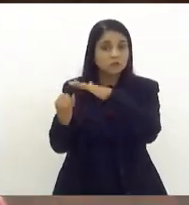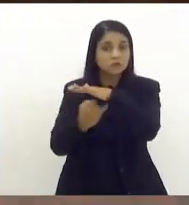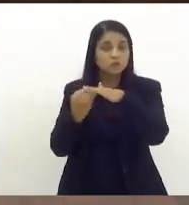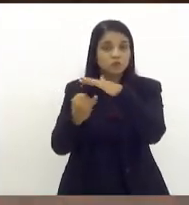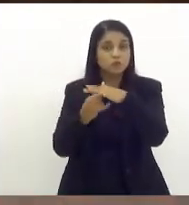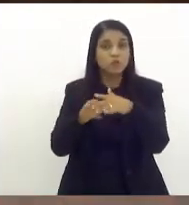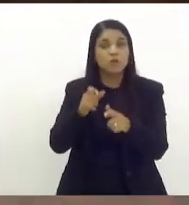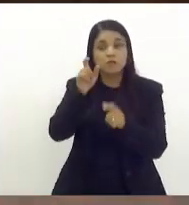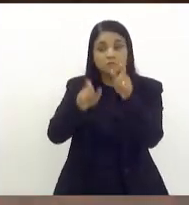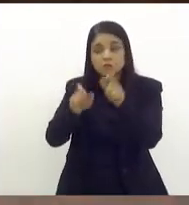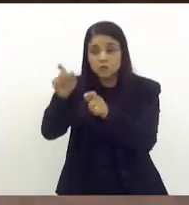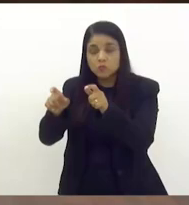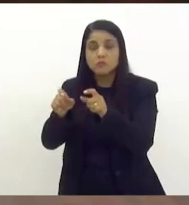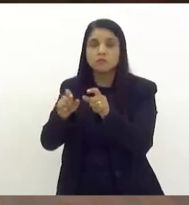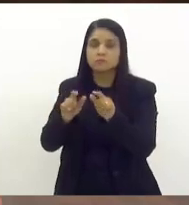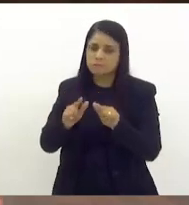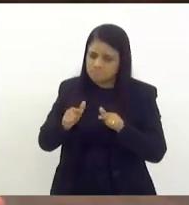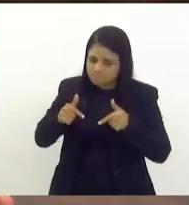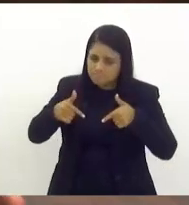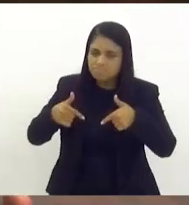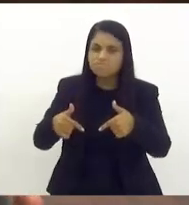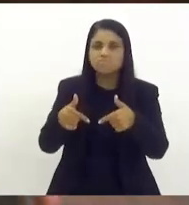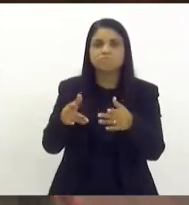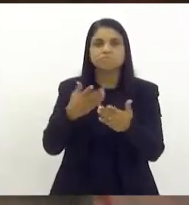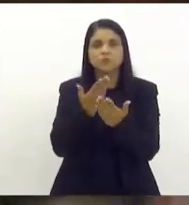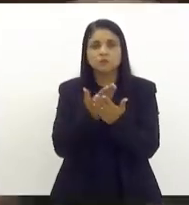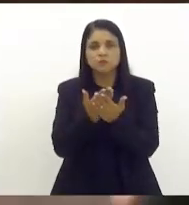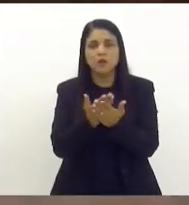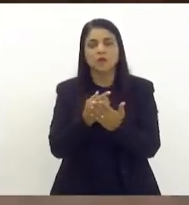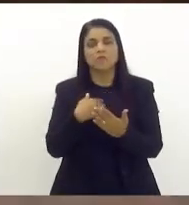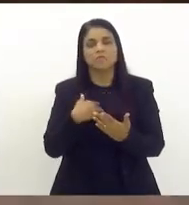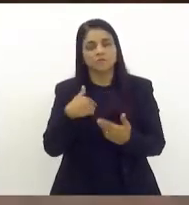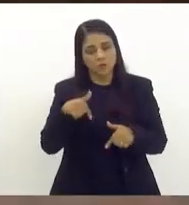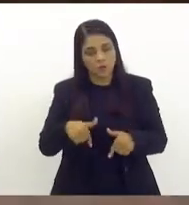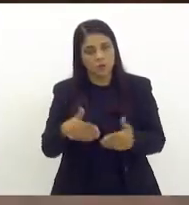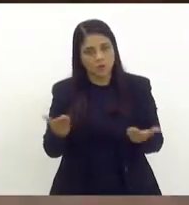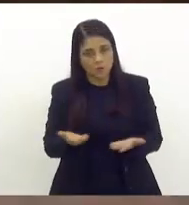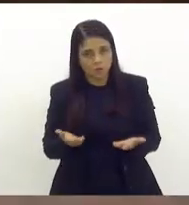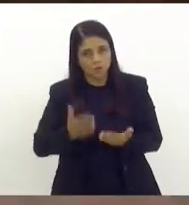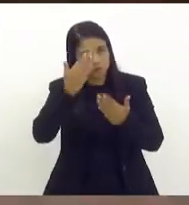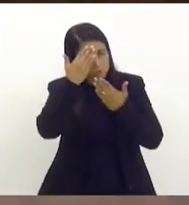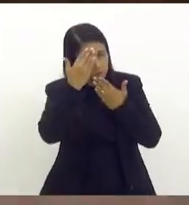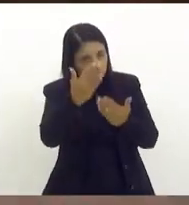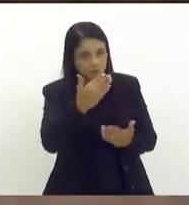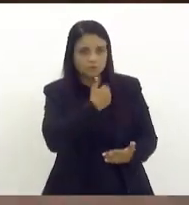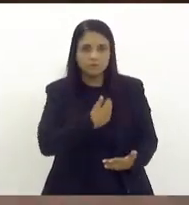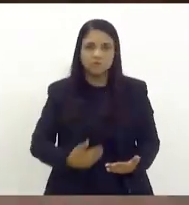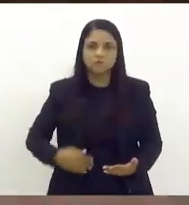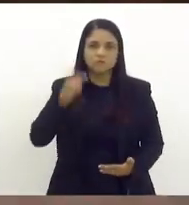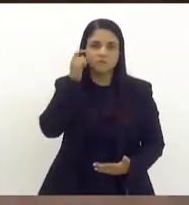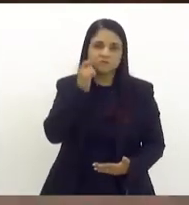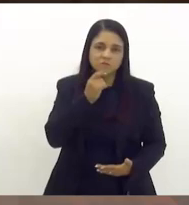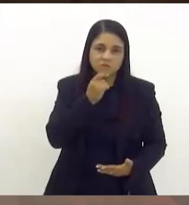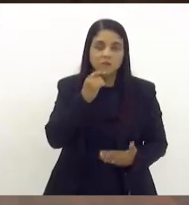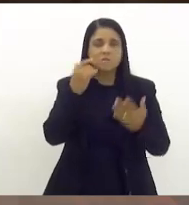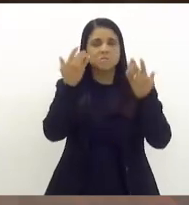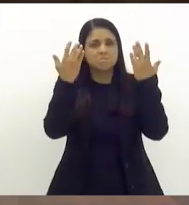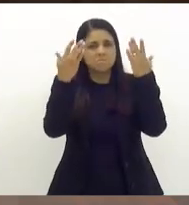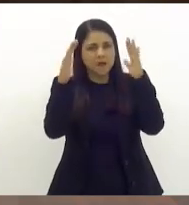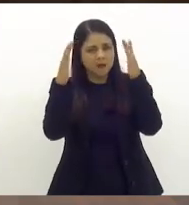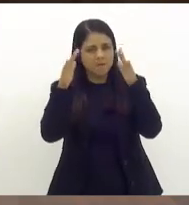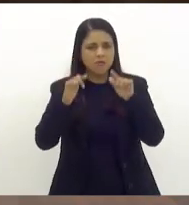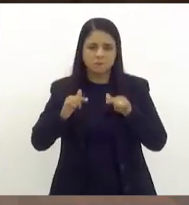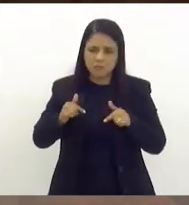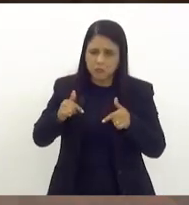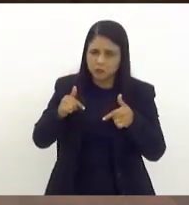então fica aqui o meu agradecimento ao governador do Estado do Rio de Janeiro Parabéns pela